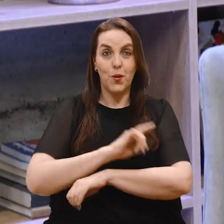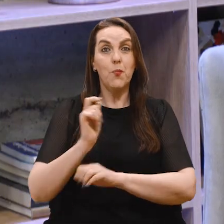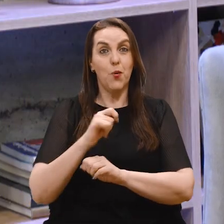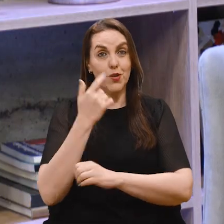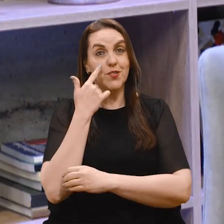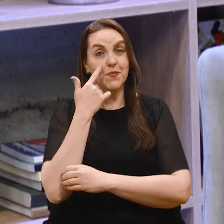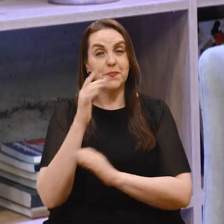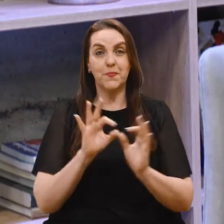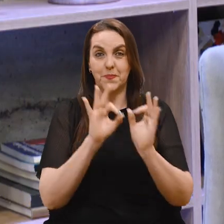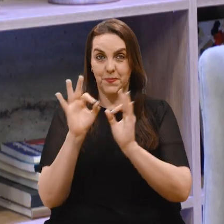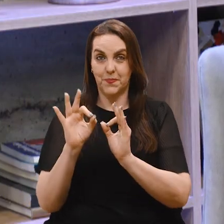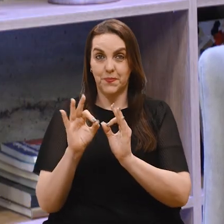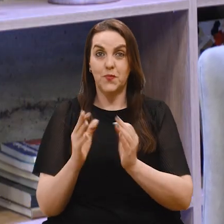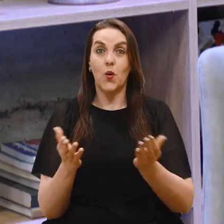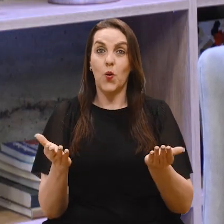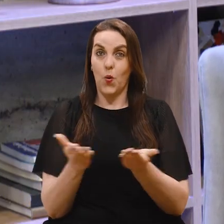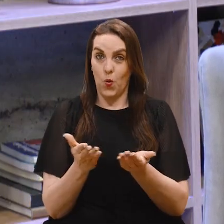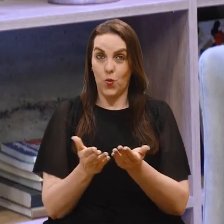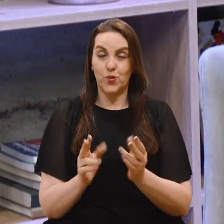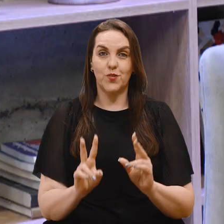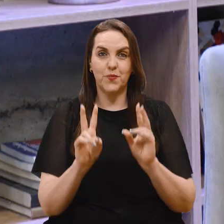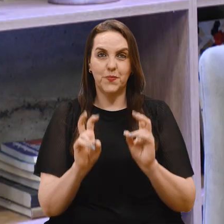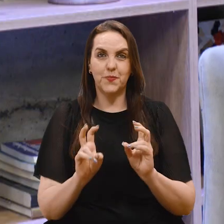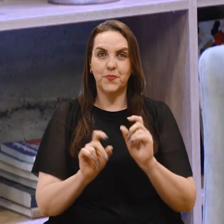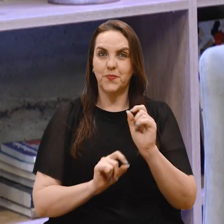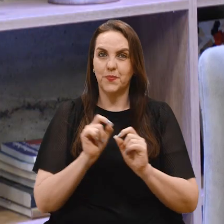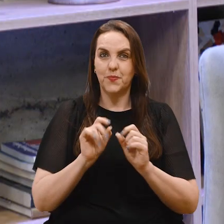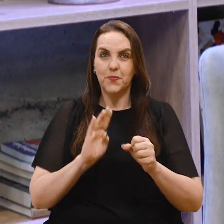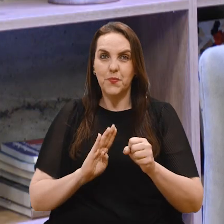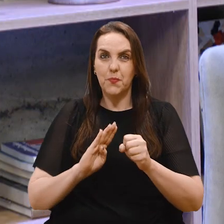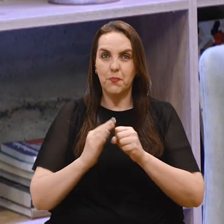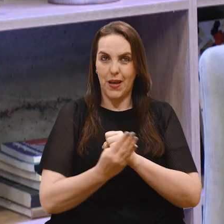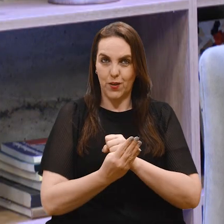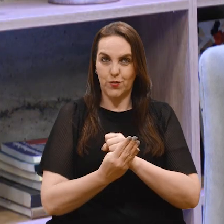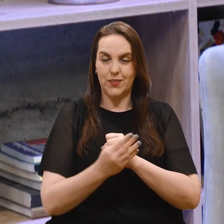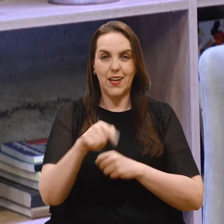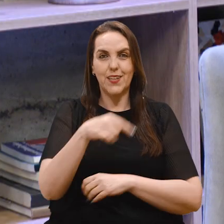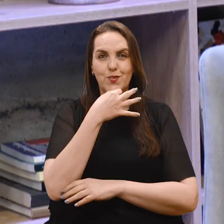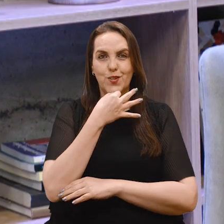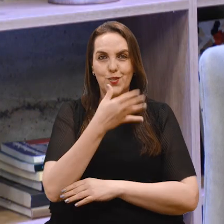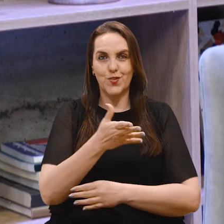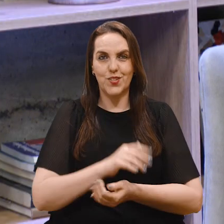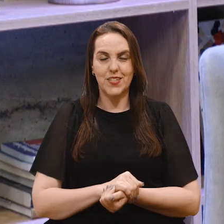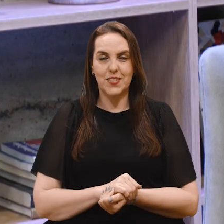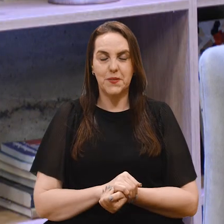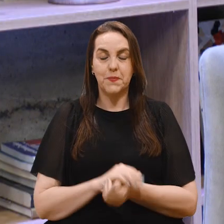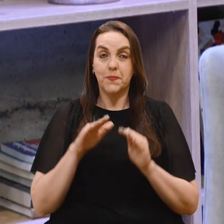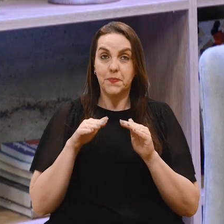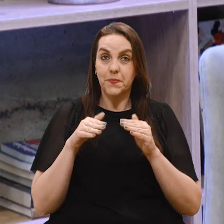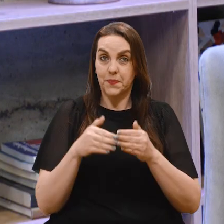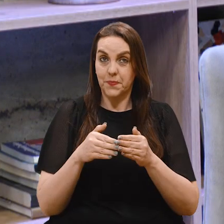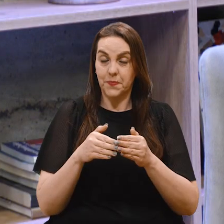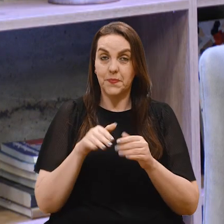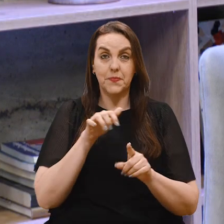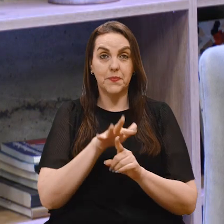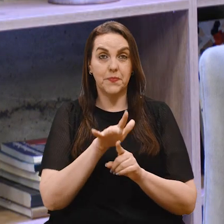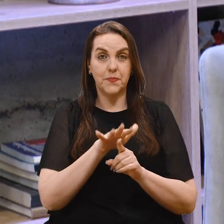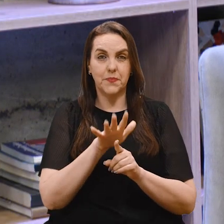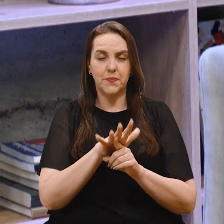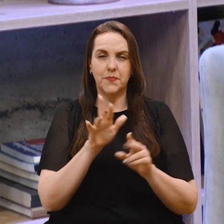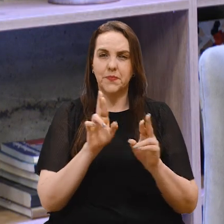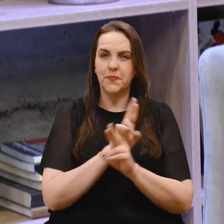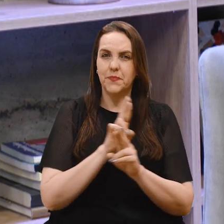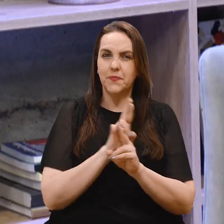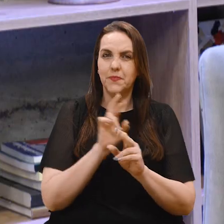conferir. Hoje nós tratamos sobre bairros aqui em Caxias do Sul, mais especificamente de demandas